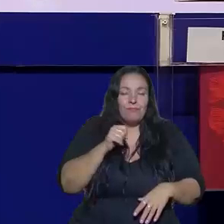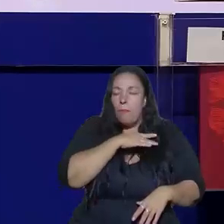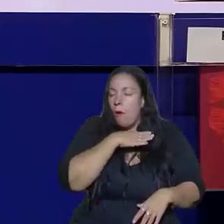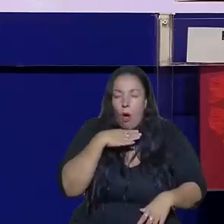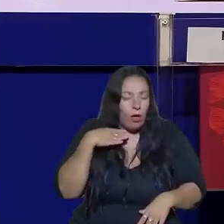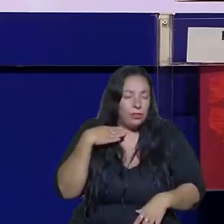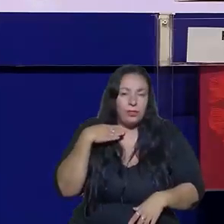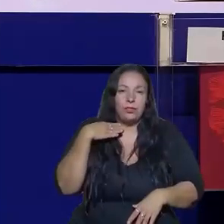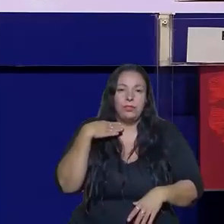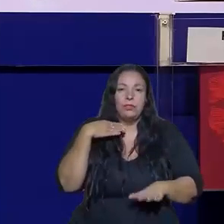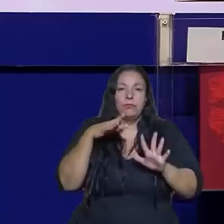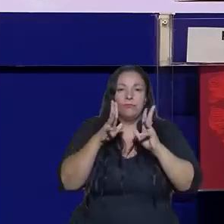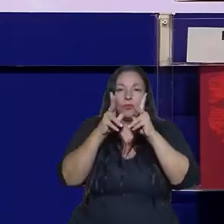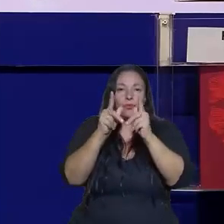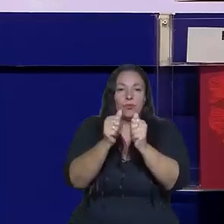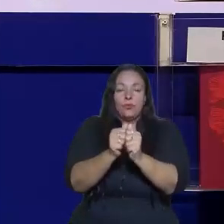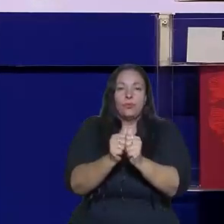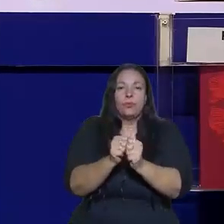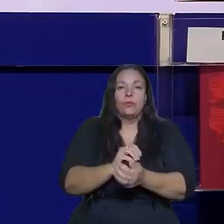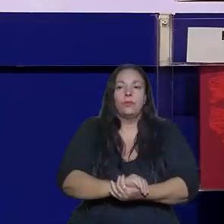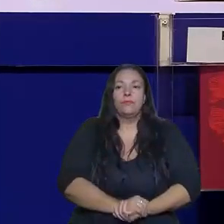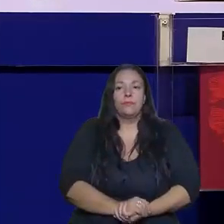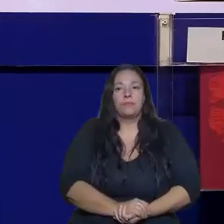isso tudo provavelmente